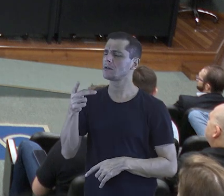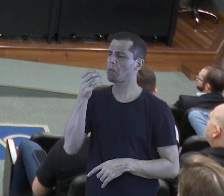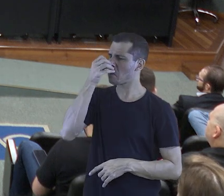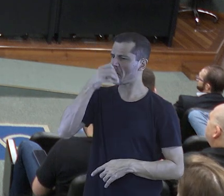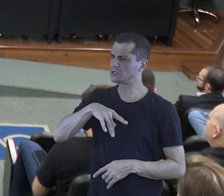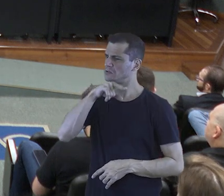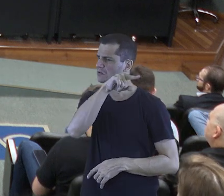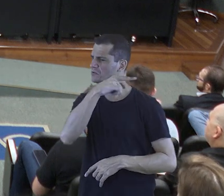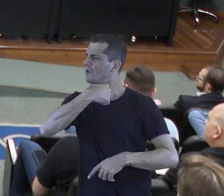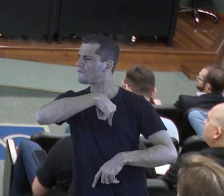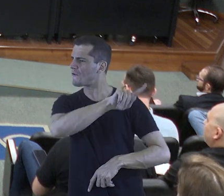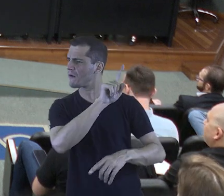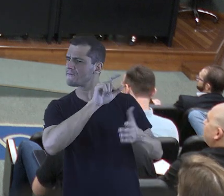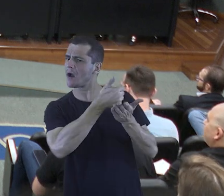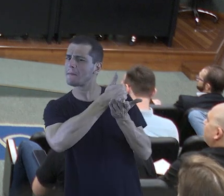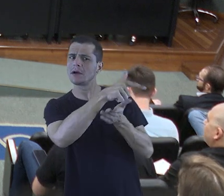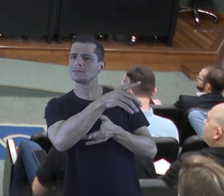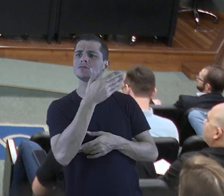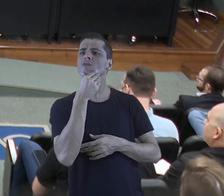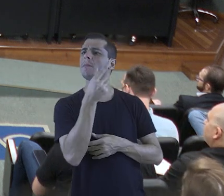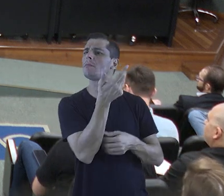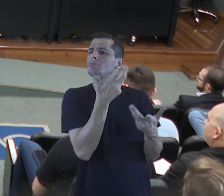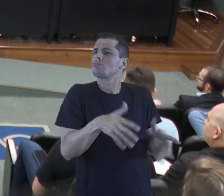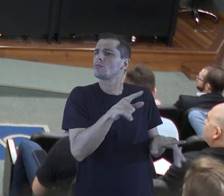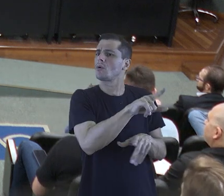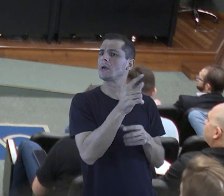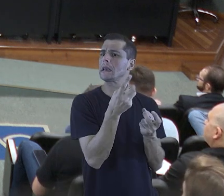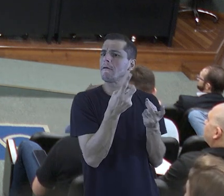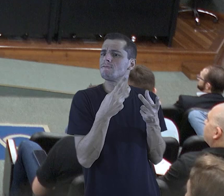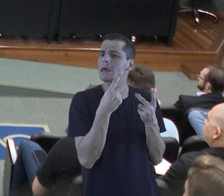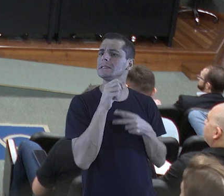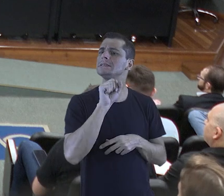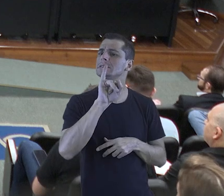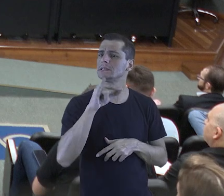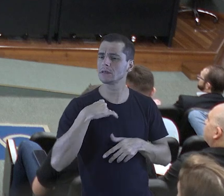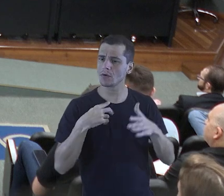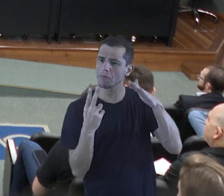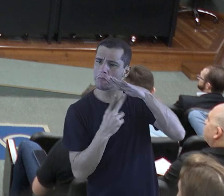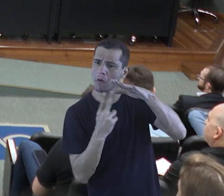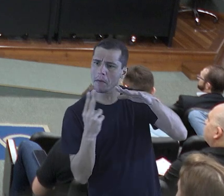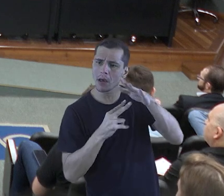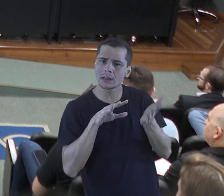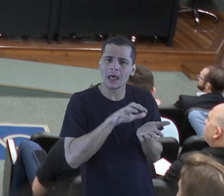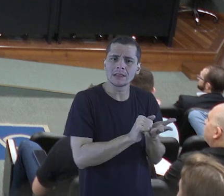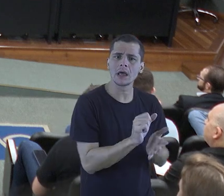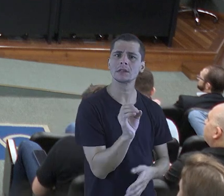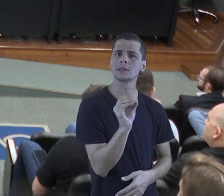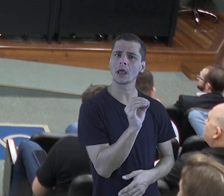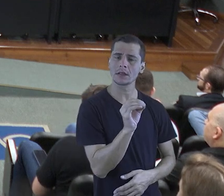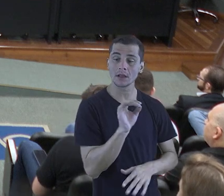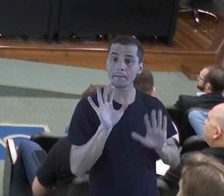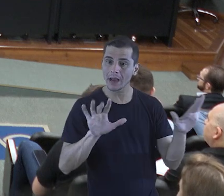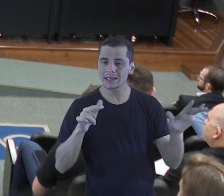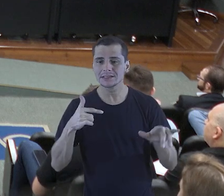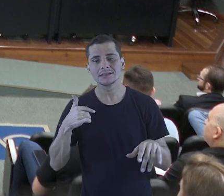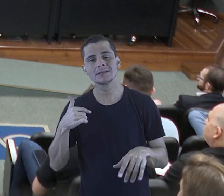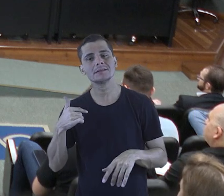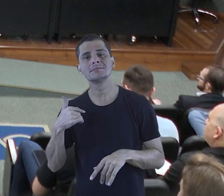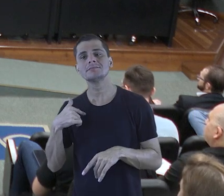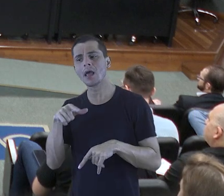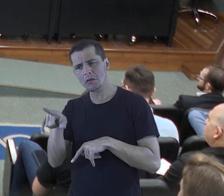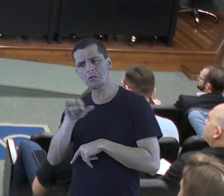pessoas hoje trabalhando com a LGPD. Chamei todo mundo. Falei, pessoal, olha que absurdo. E daí falei o que tinha acontecido. Ah, e detalhe.